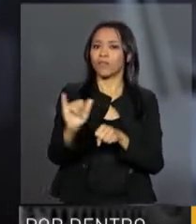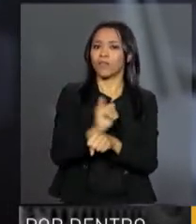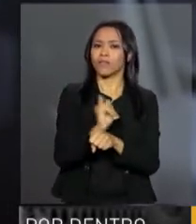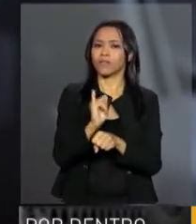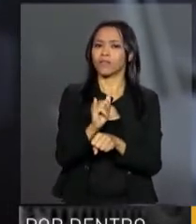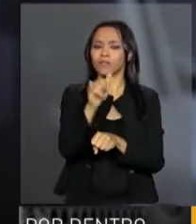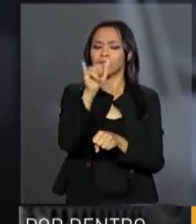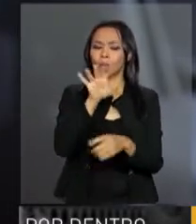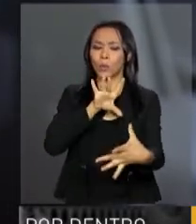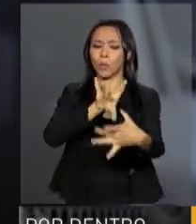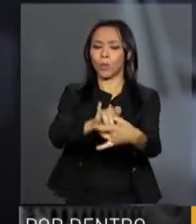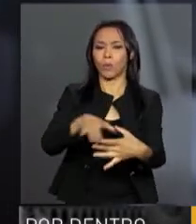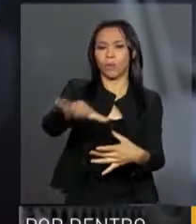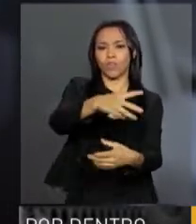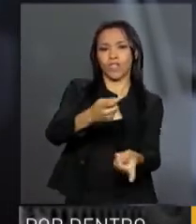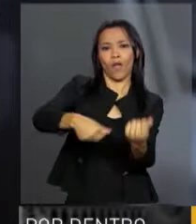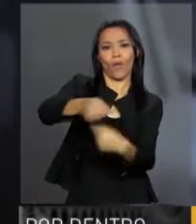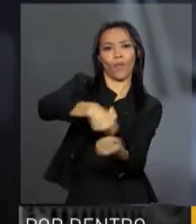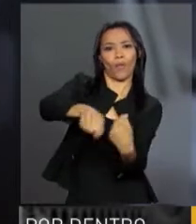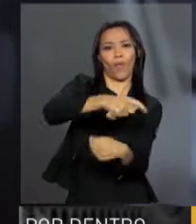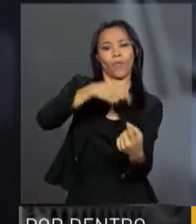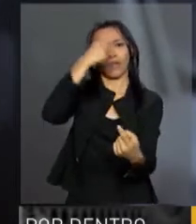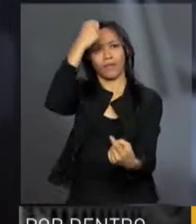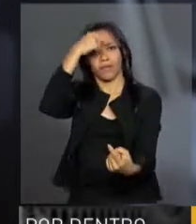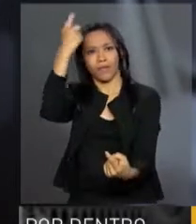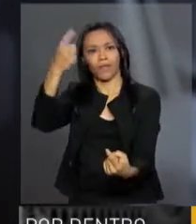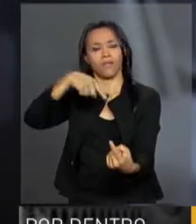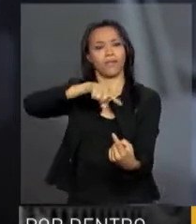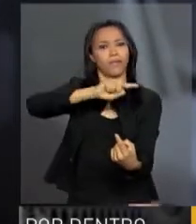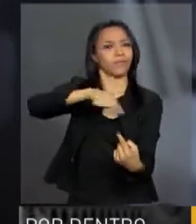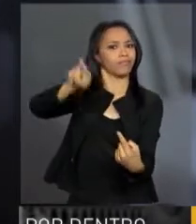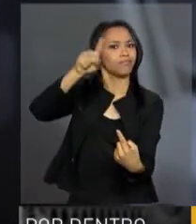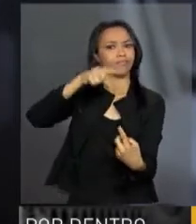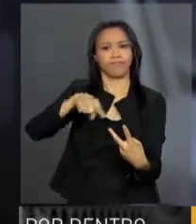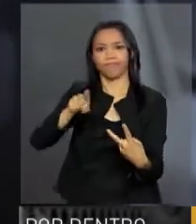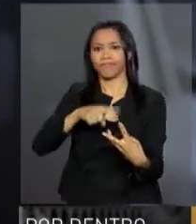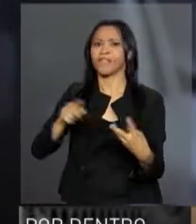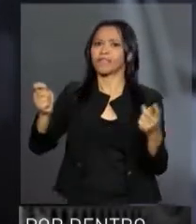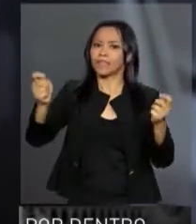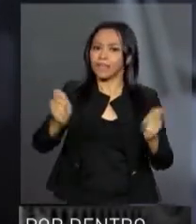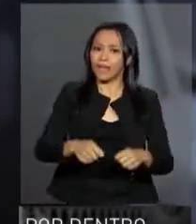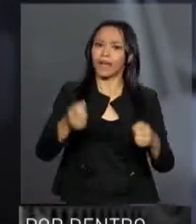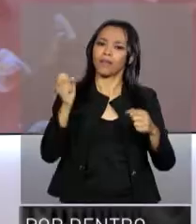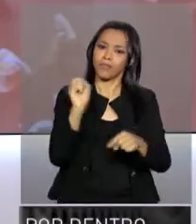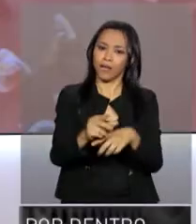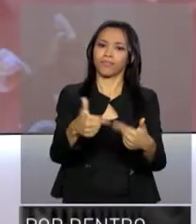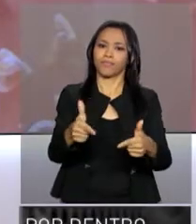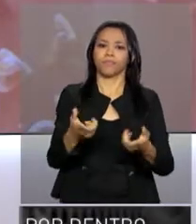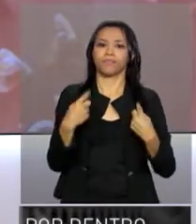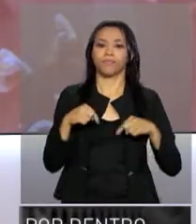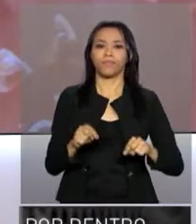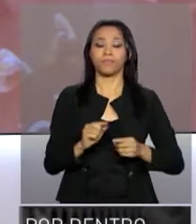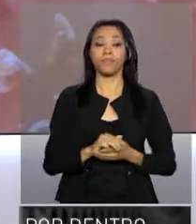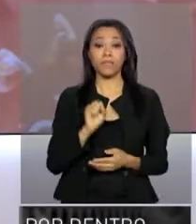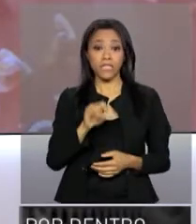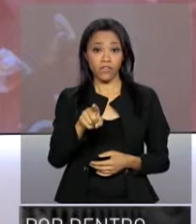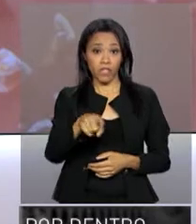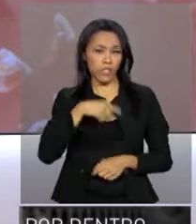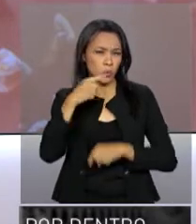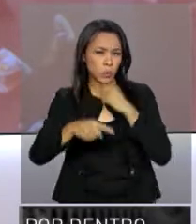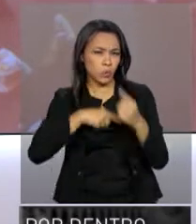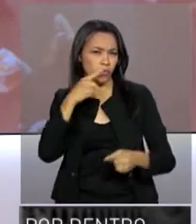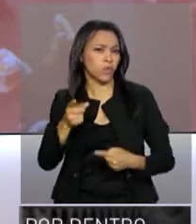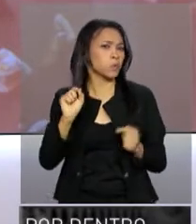economia criativa, da economia da cultura, da economia que pode gerar emprego e renda. Se você tem